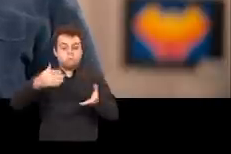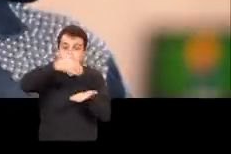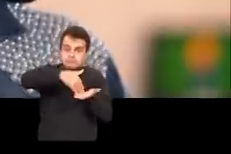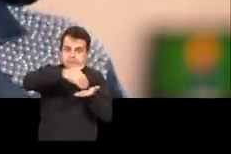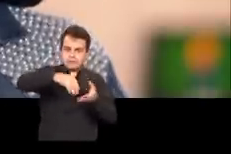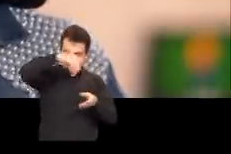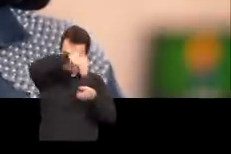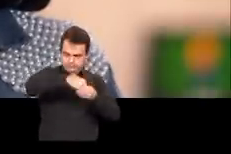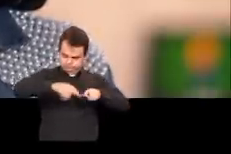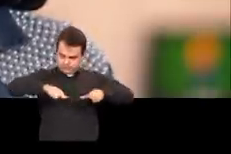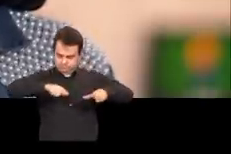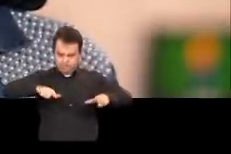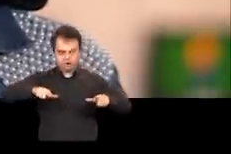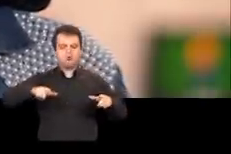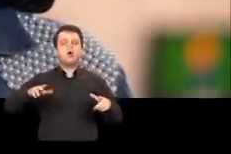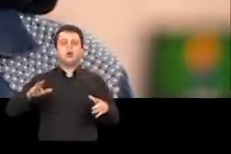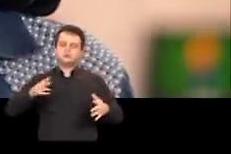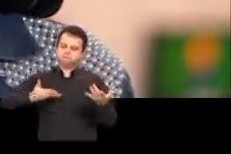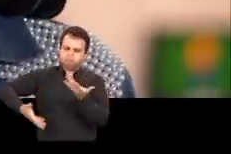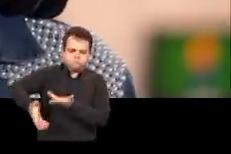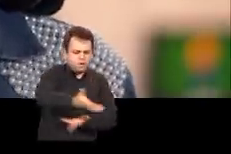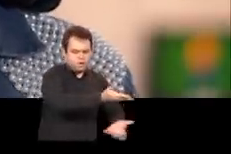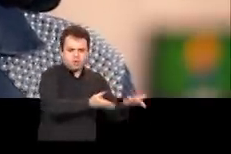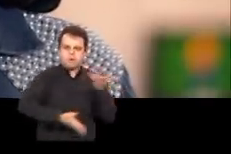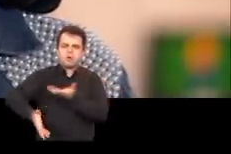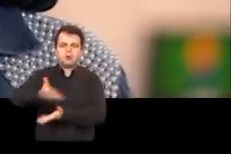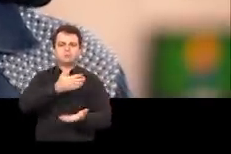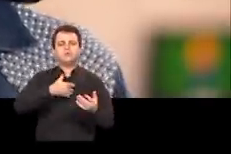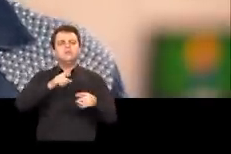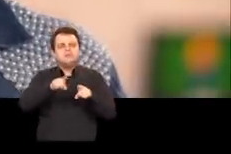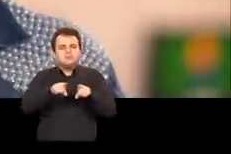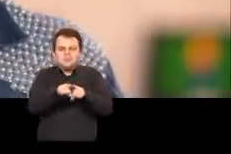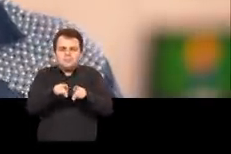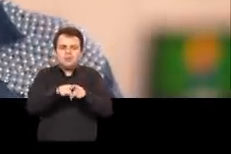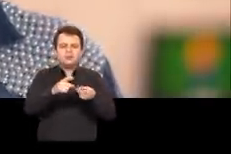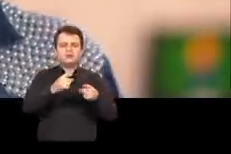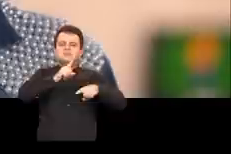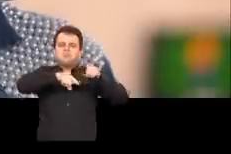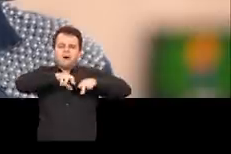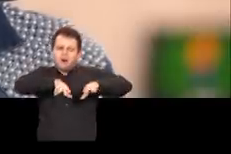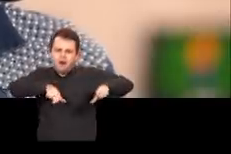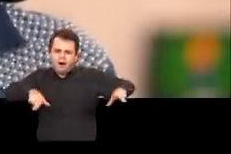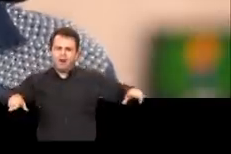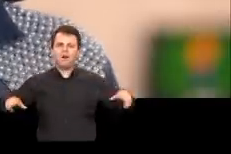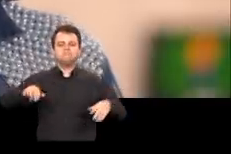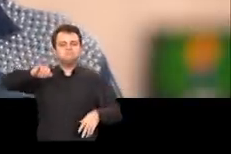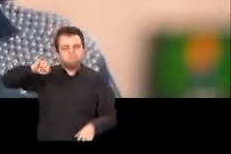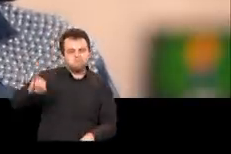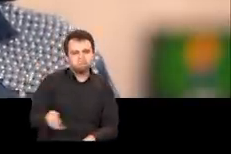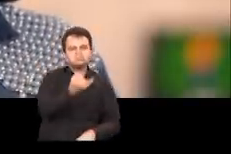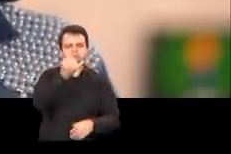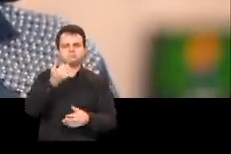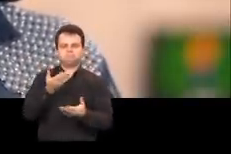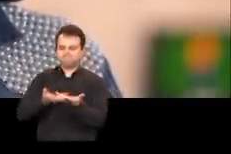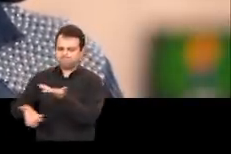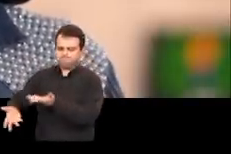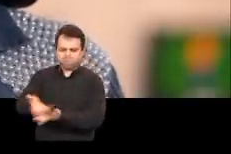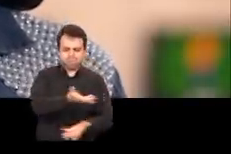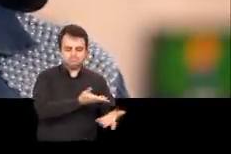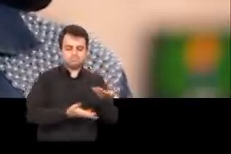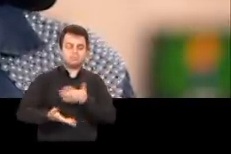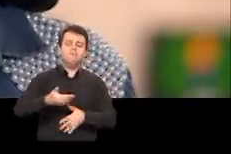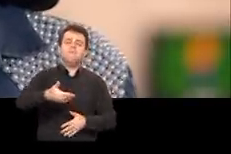secretaria e com a utilização de todas as ferramentas colaborativas e interativas, nós